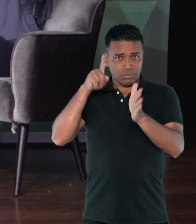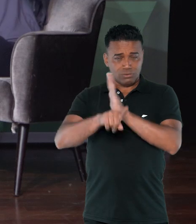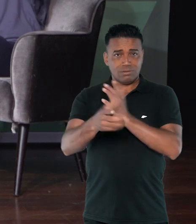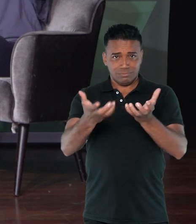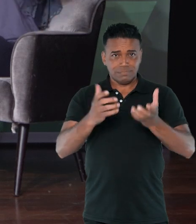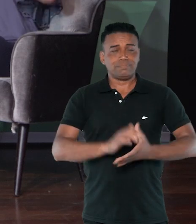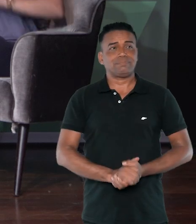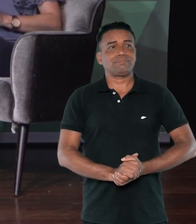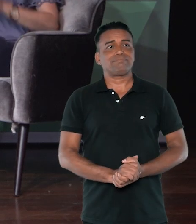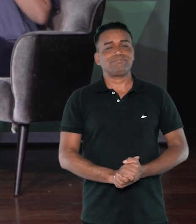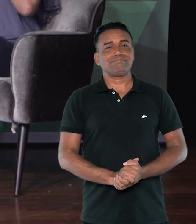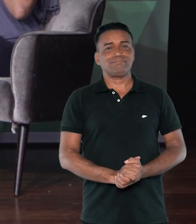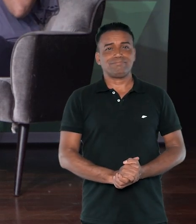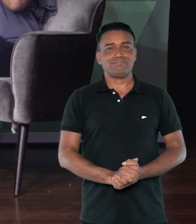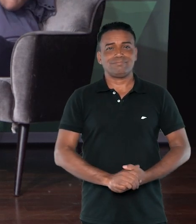Vocês duas.